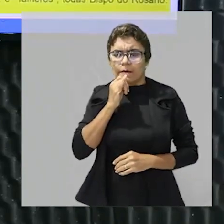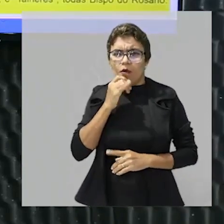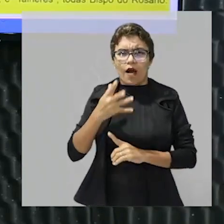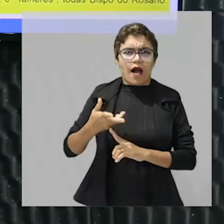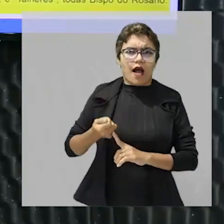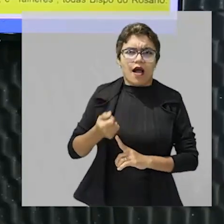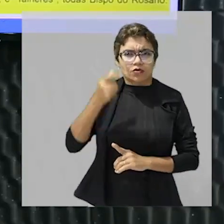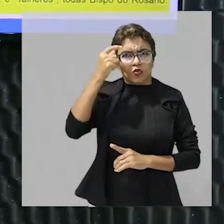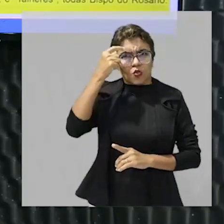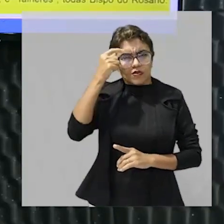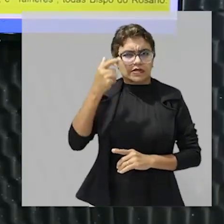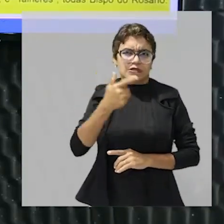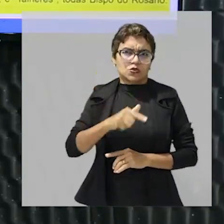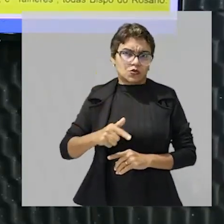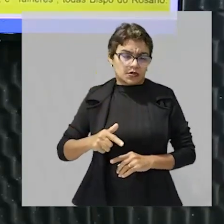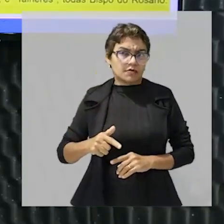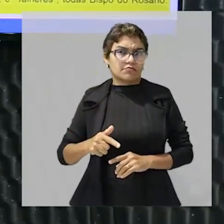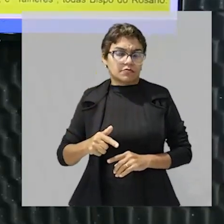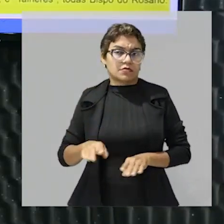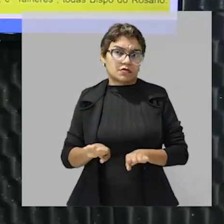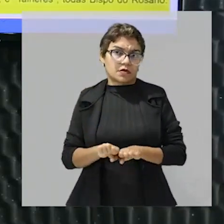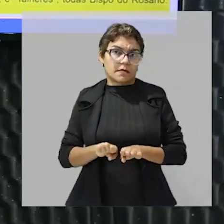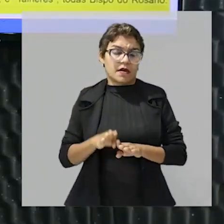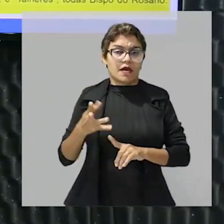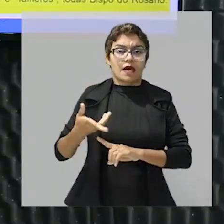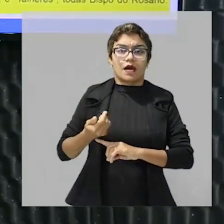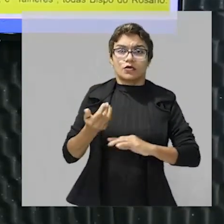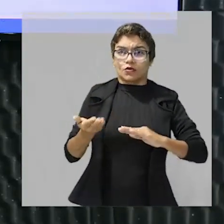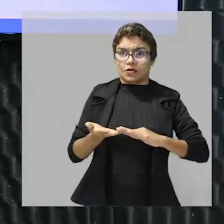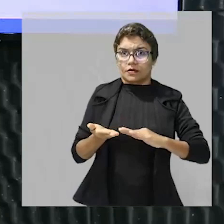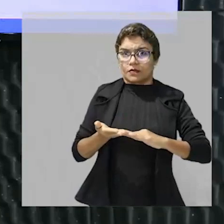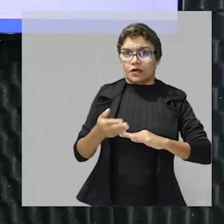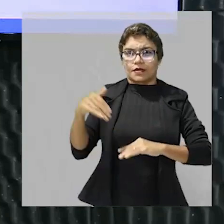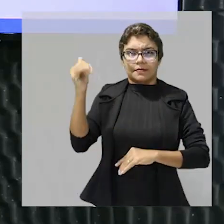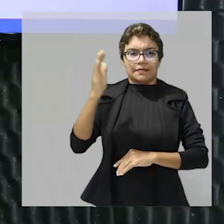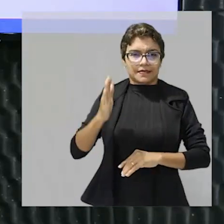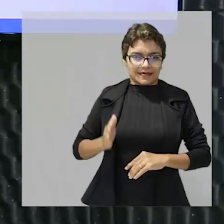percepção e também arte contemporânea, brasileira no caso.